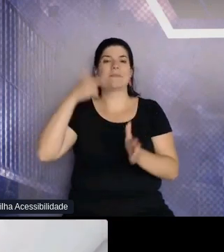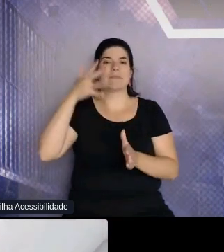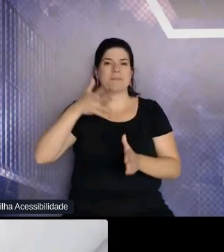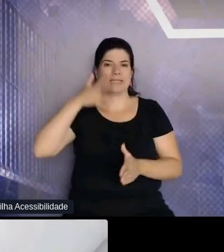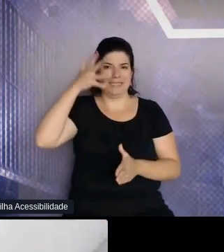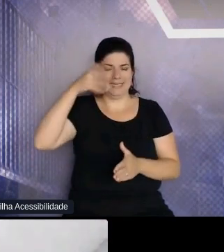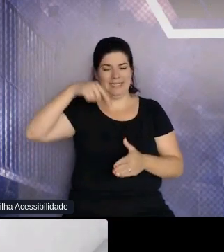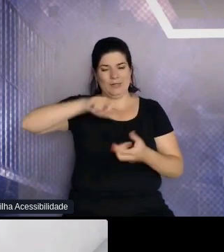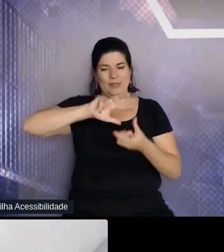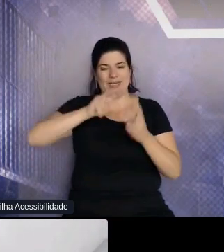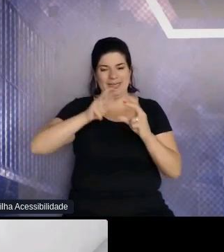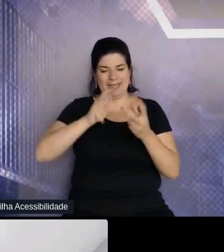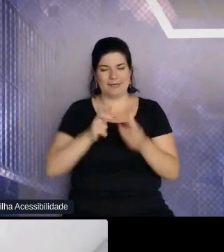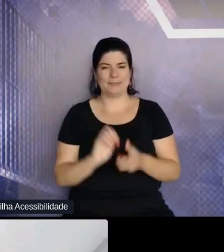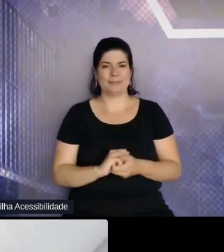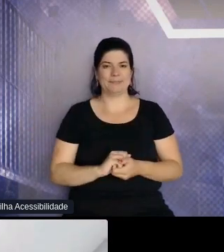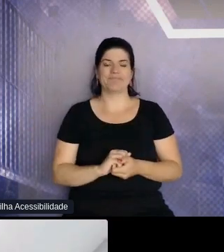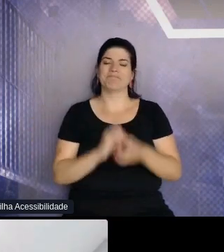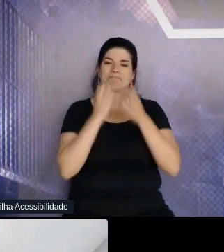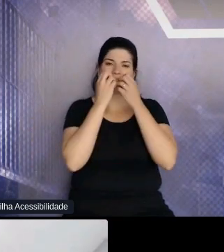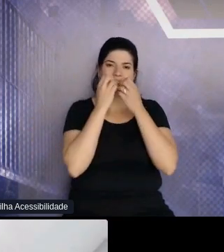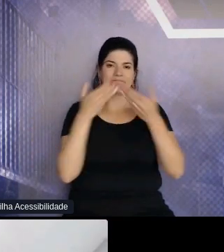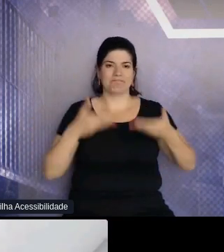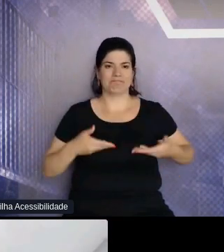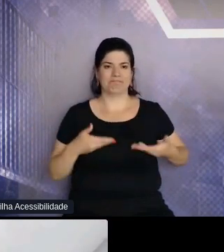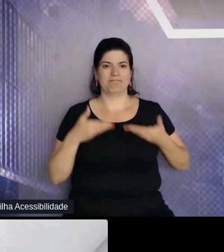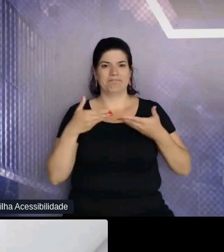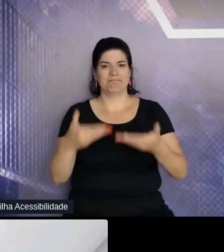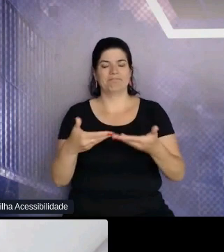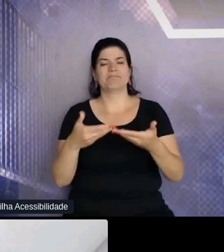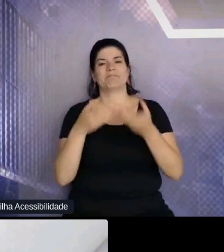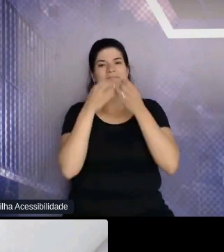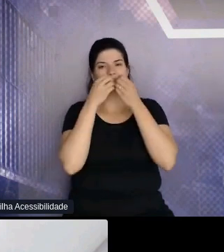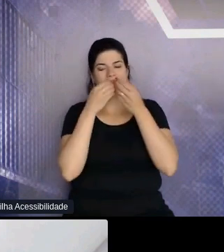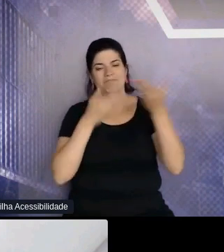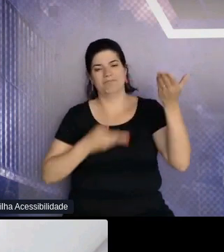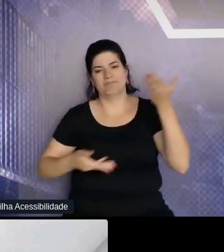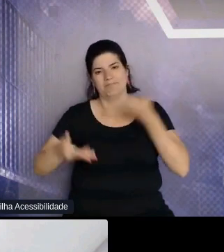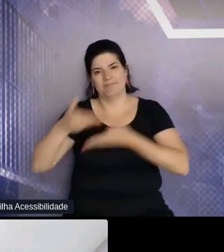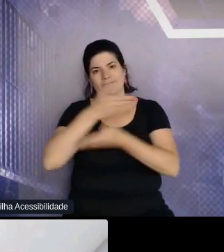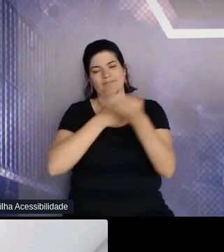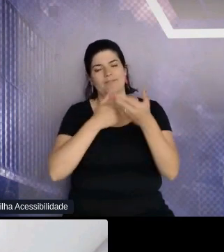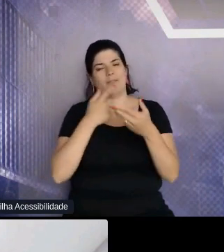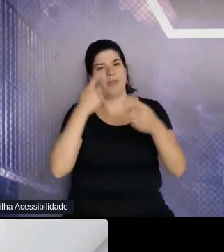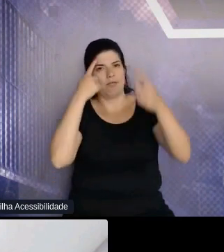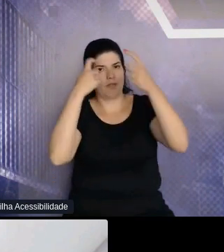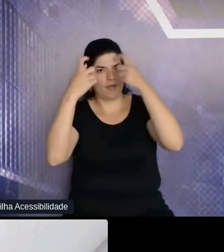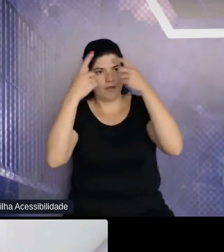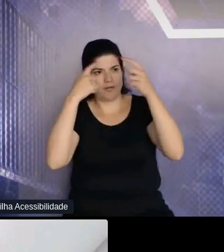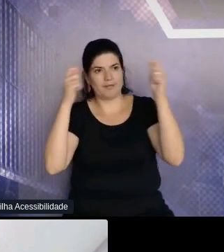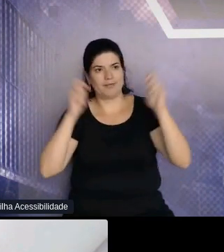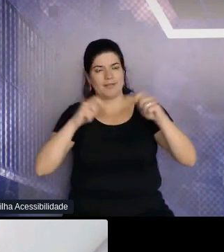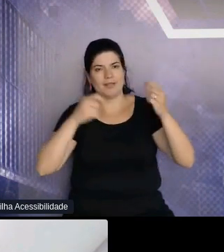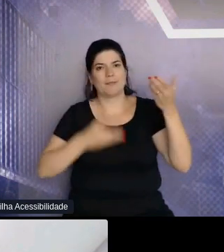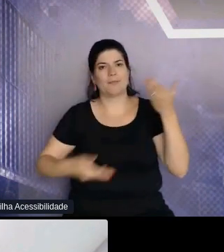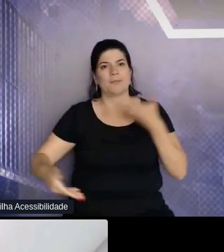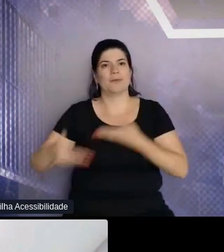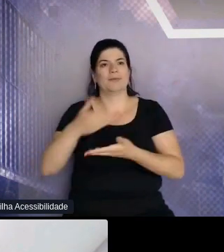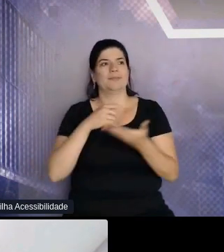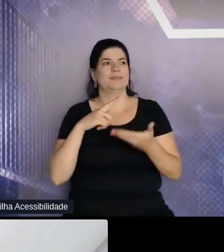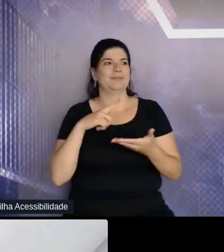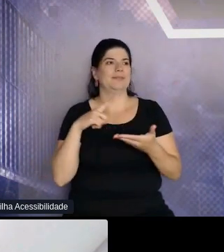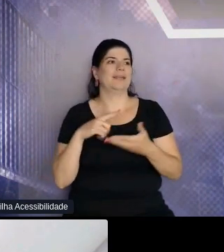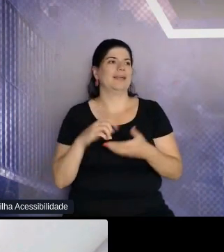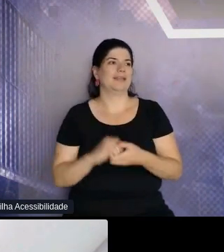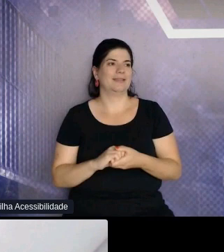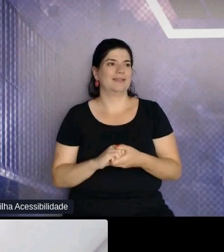TDC, mas muito bom o convite, muito bom essa troca de ideias aqui entre vocês, entre pessoas que estão engajadas no